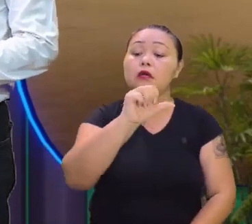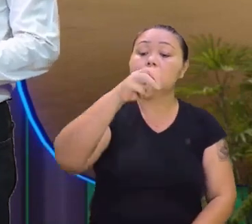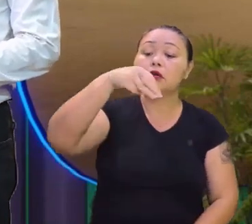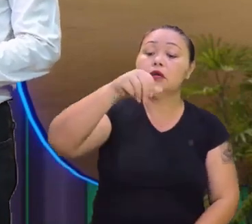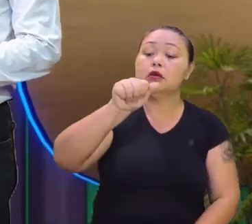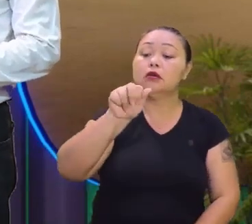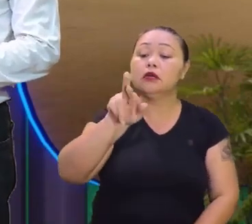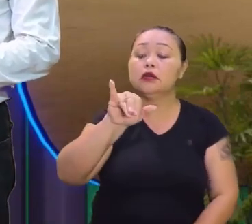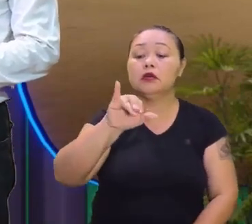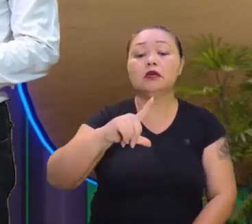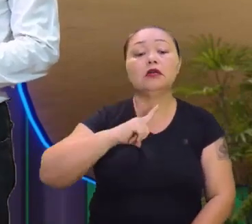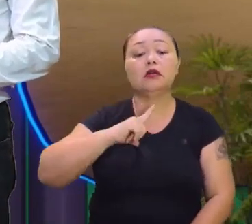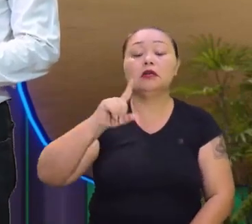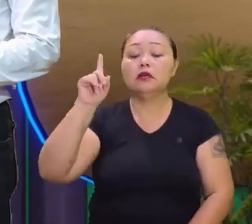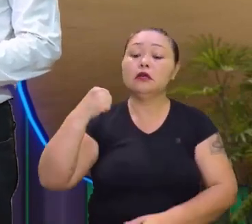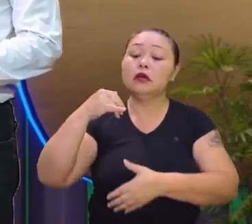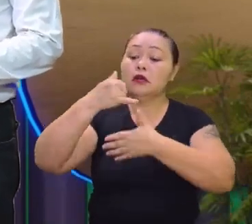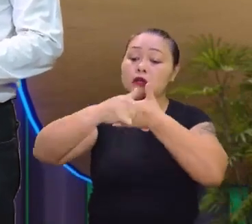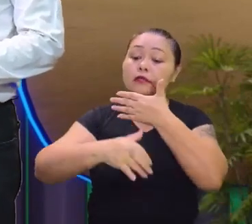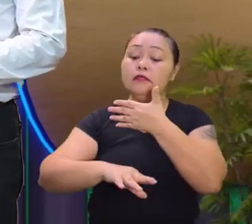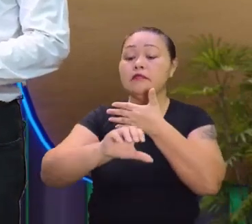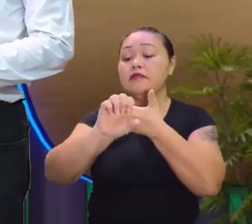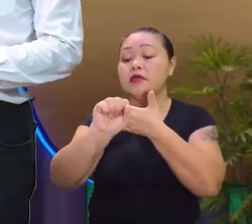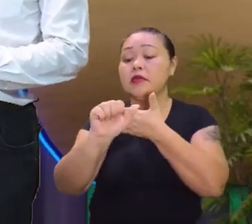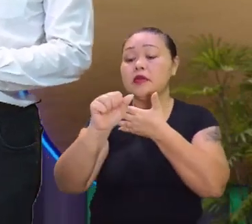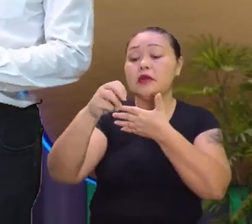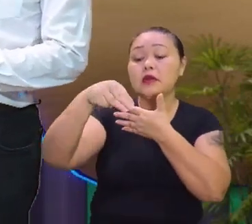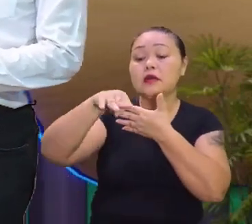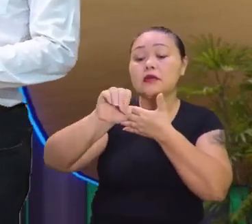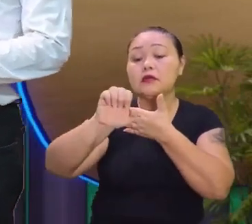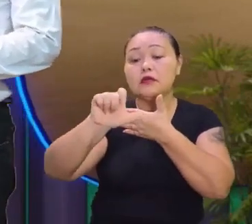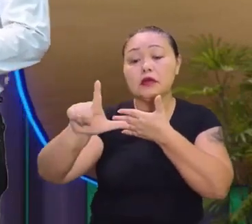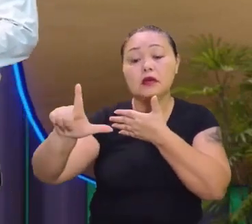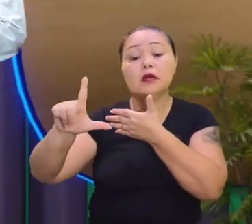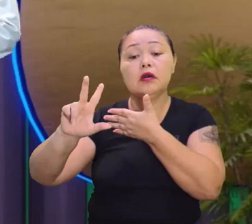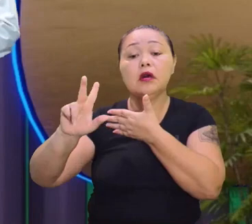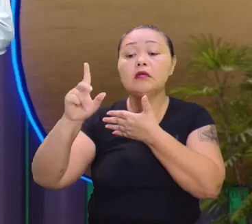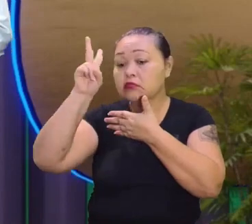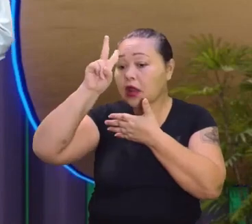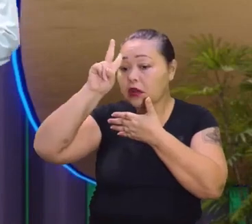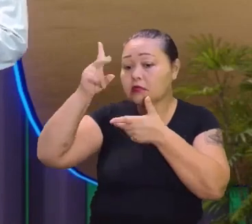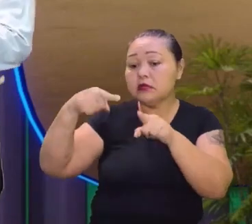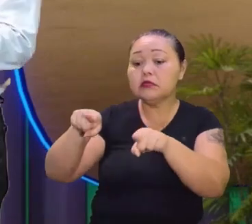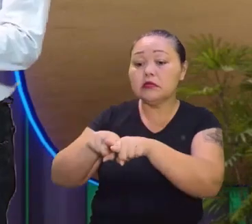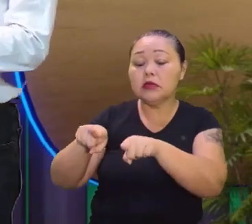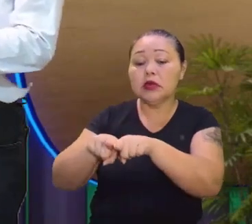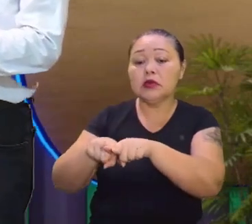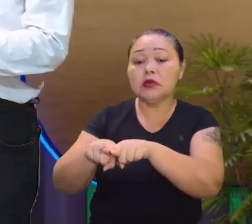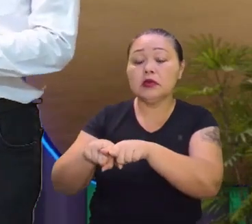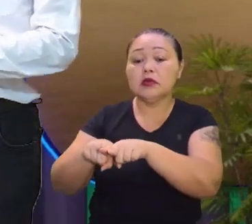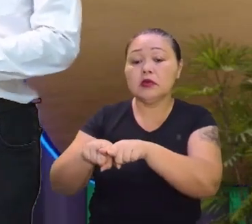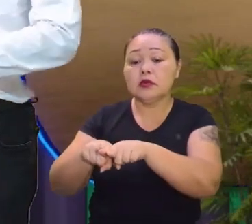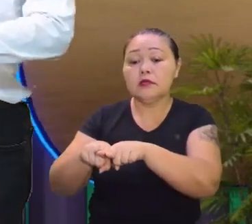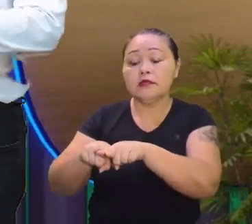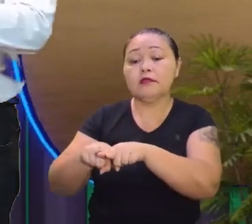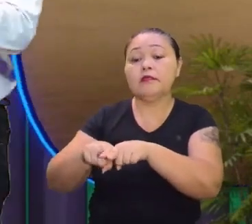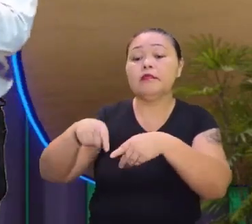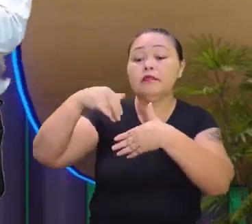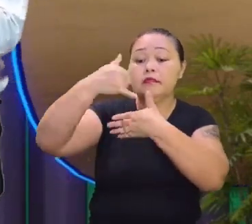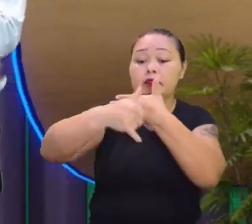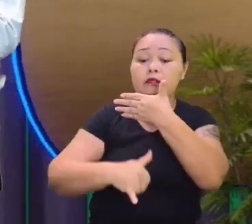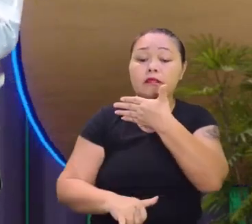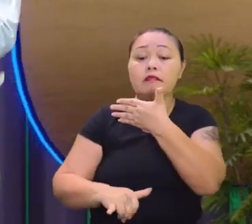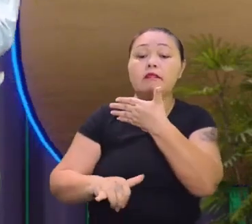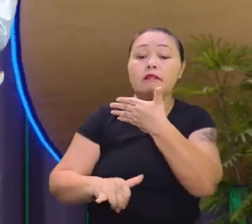construção da usina de Samuel. E também vale lembrar que a